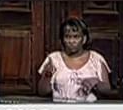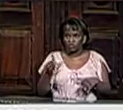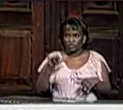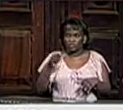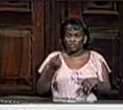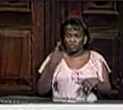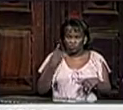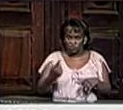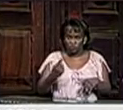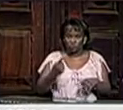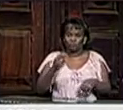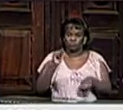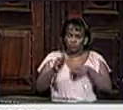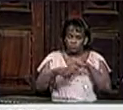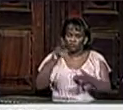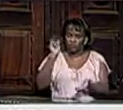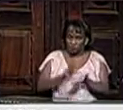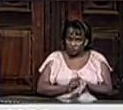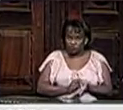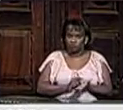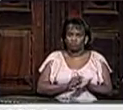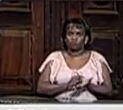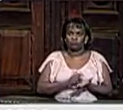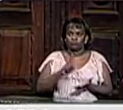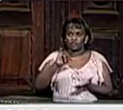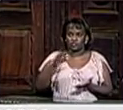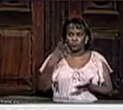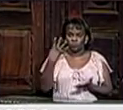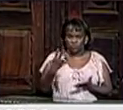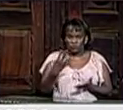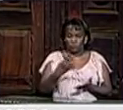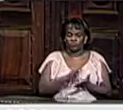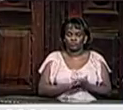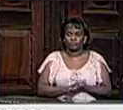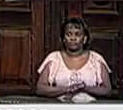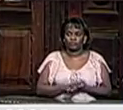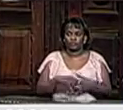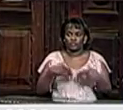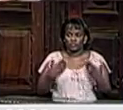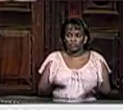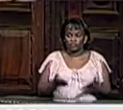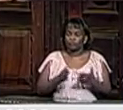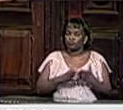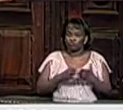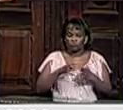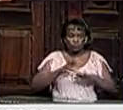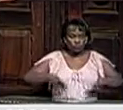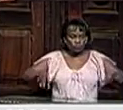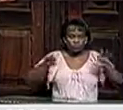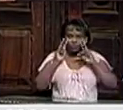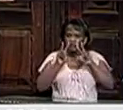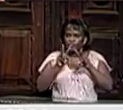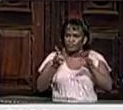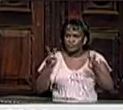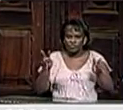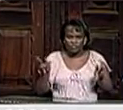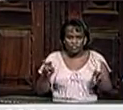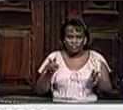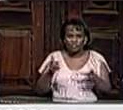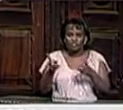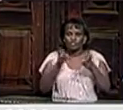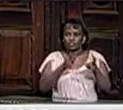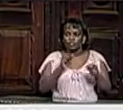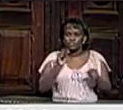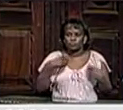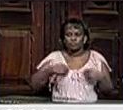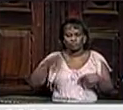1 para de fato ser linha 4. Então, diante disso tudo, é preciso